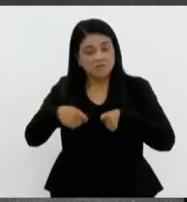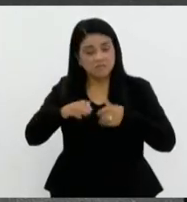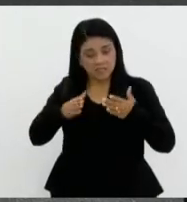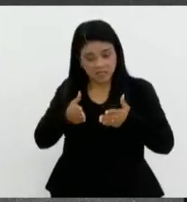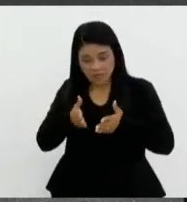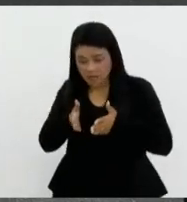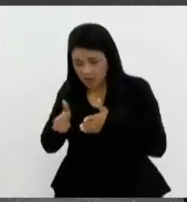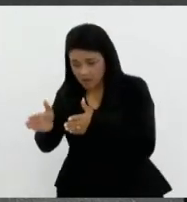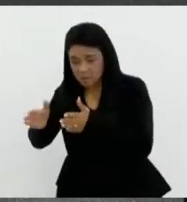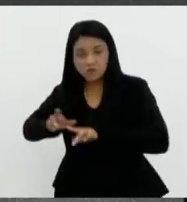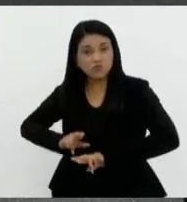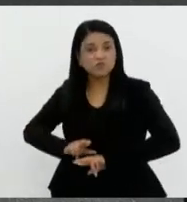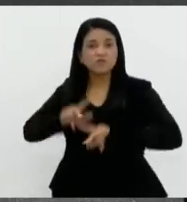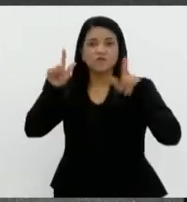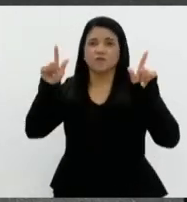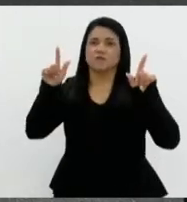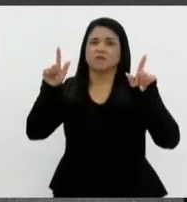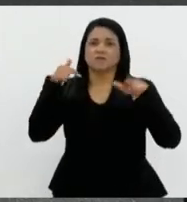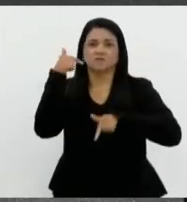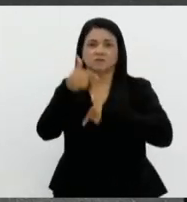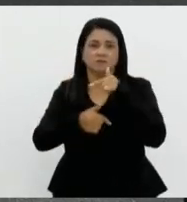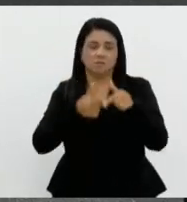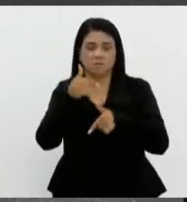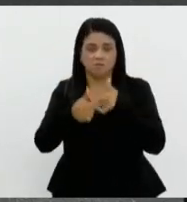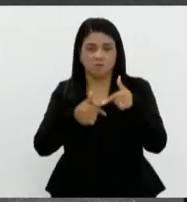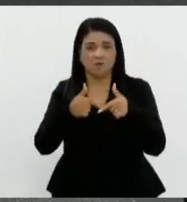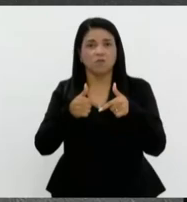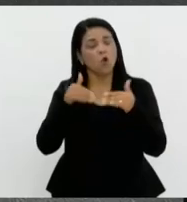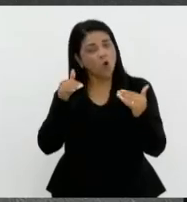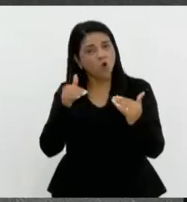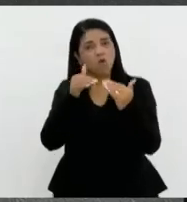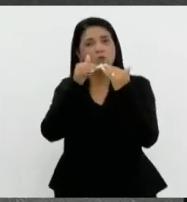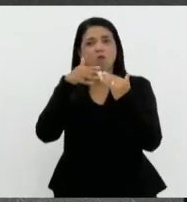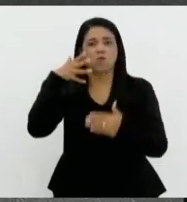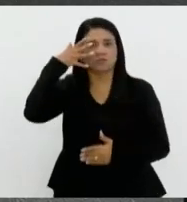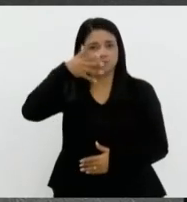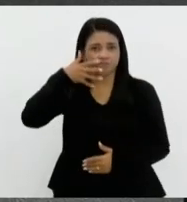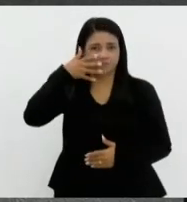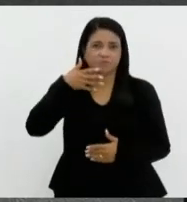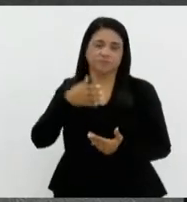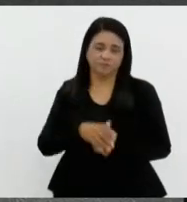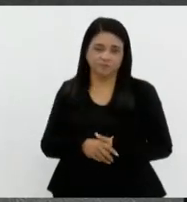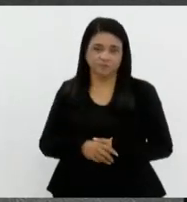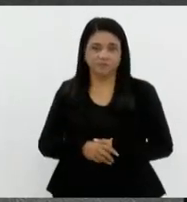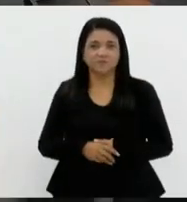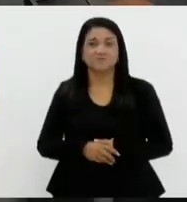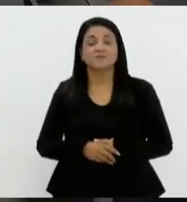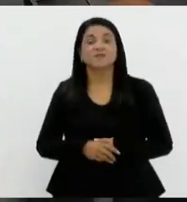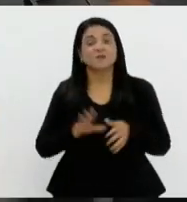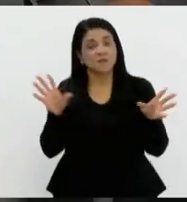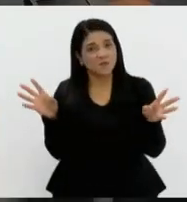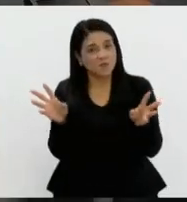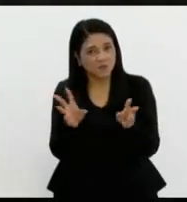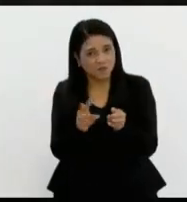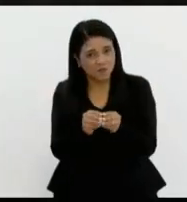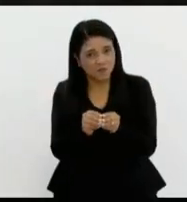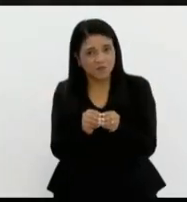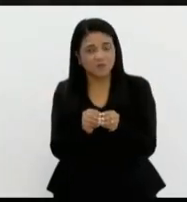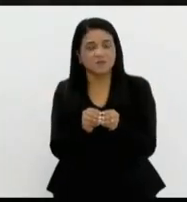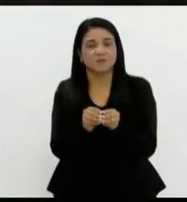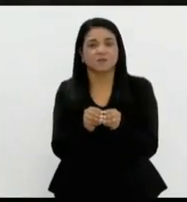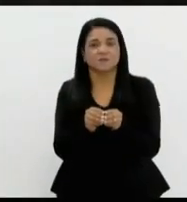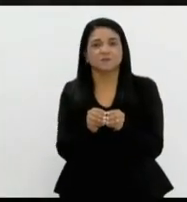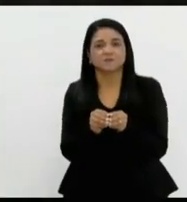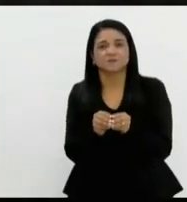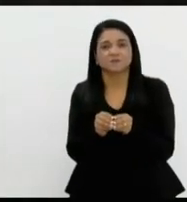completamente diferente. E, portanto, eu concordo com as palavras de Vossa Excelência. Então, senhor, para concluir essa